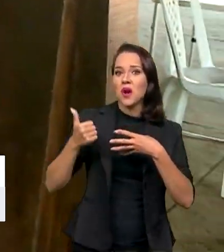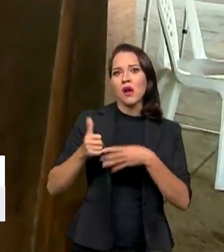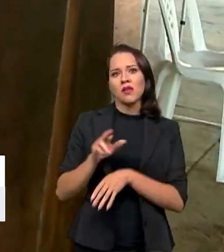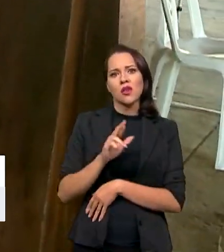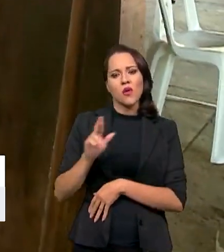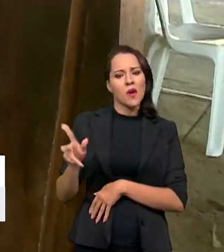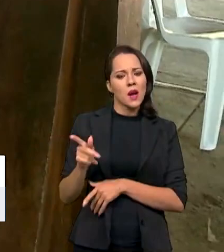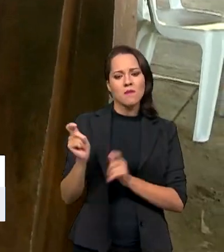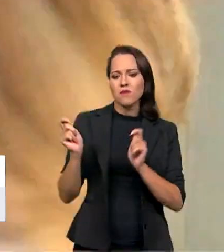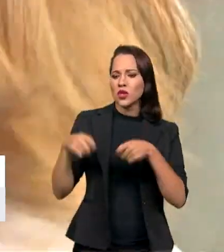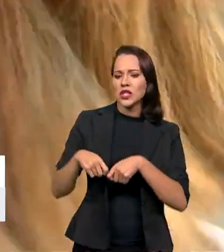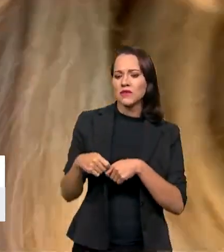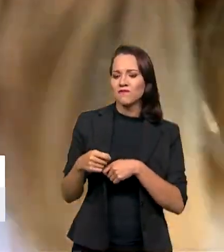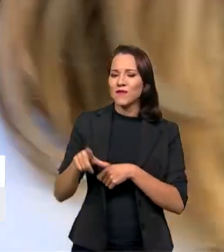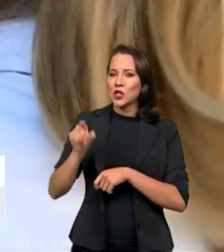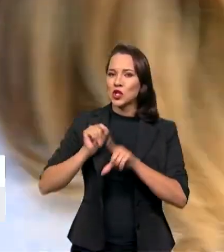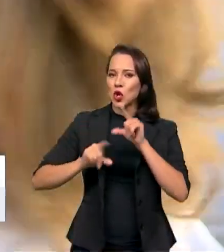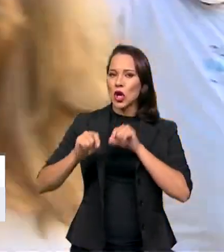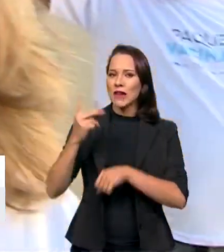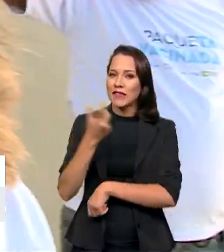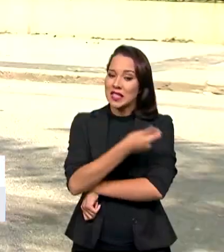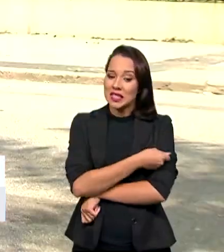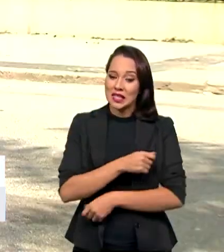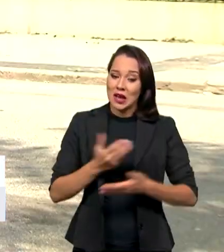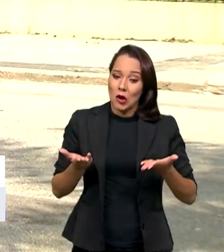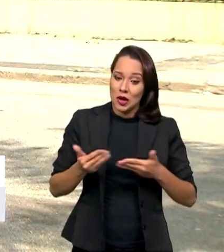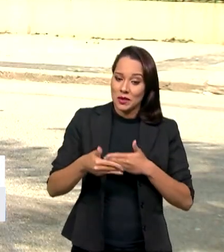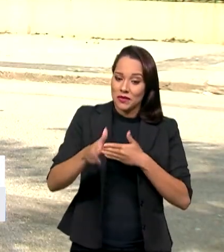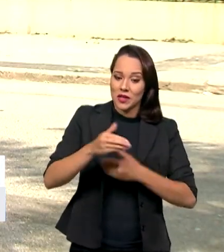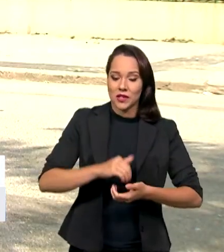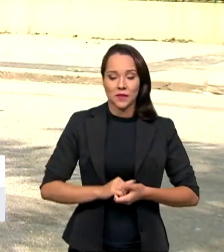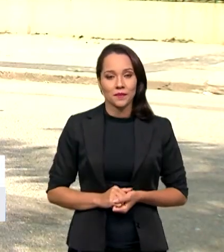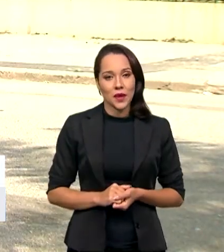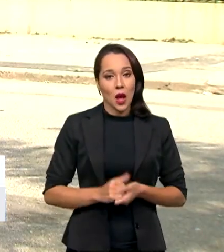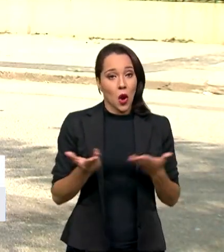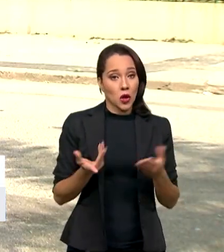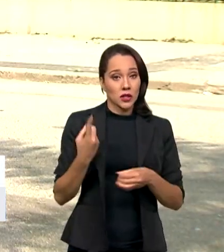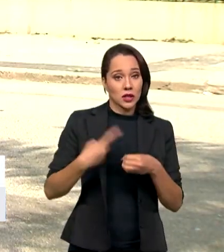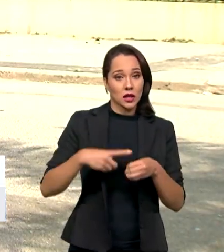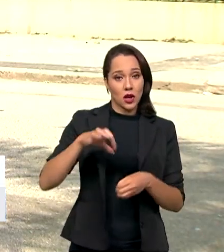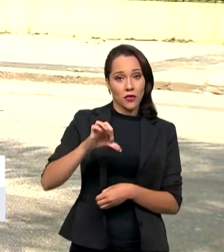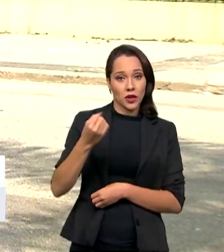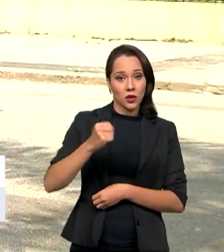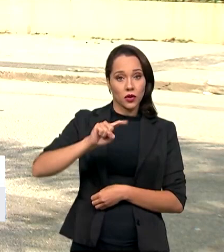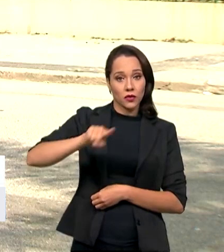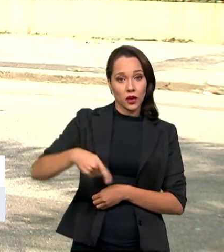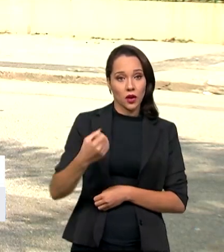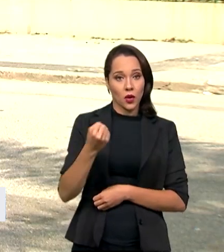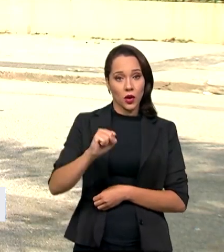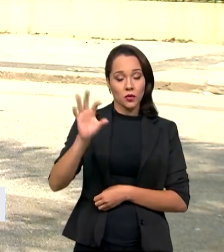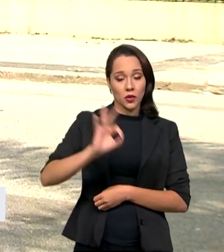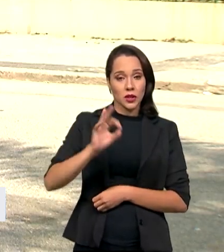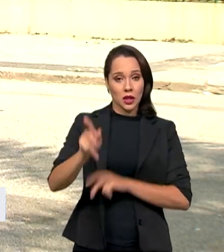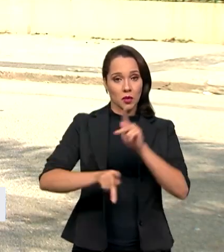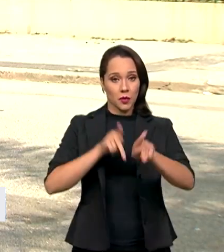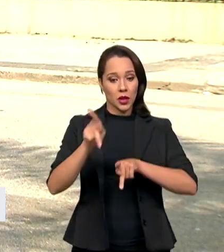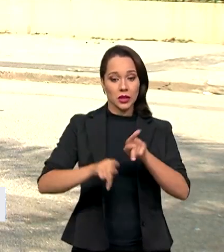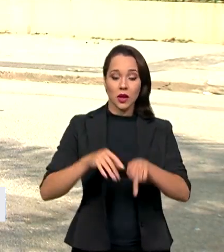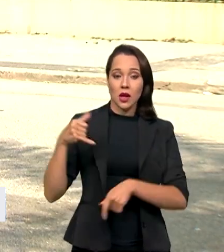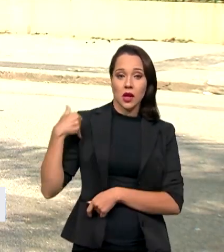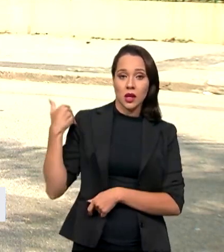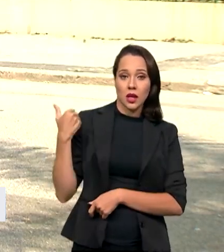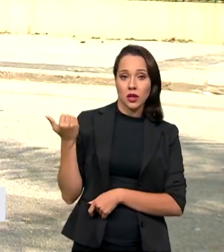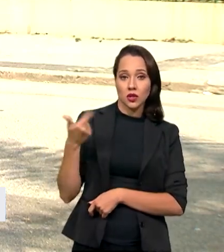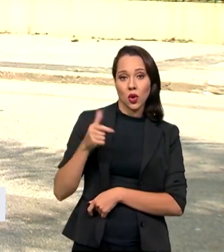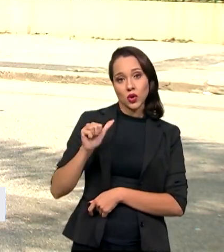vai ser mais possível escolher o imunizante. Atualmente, na cidade, 98,8% da população com 12